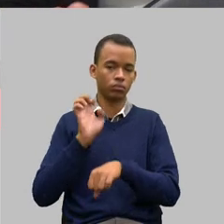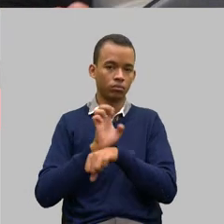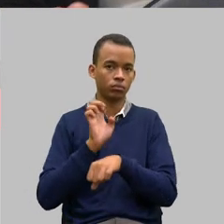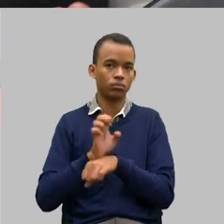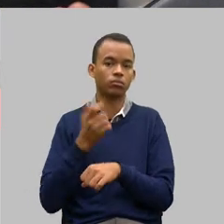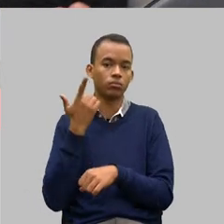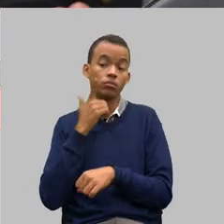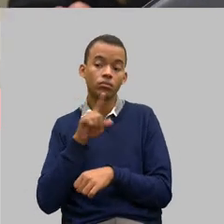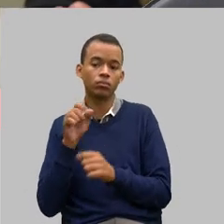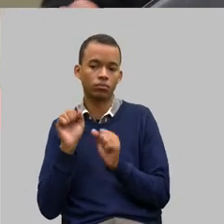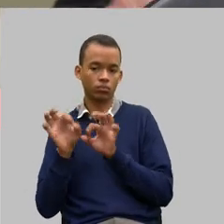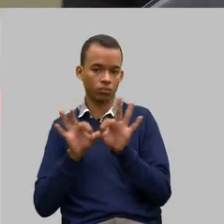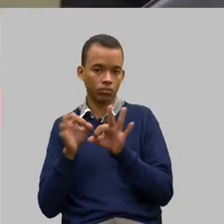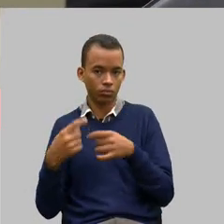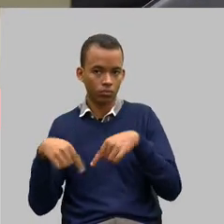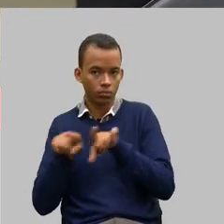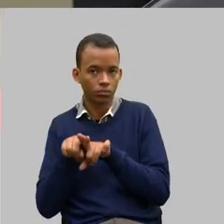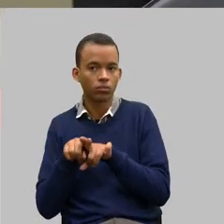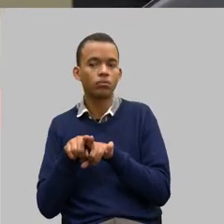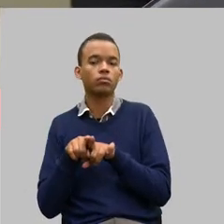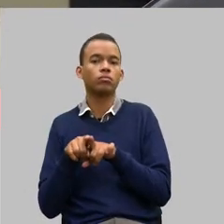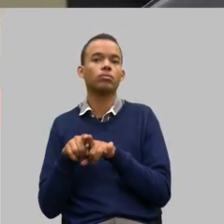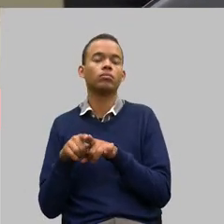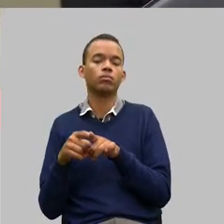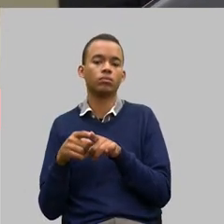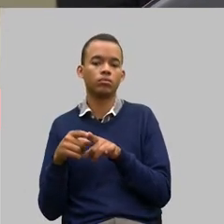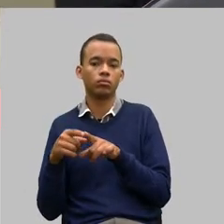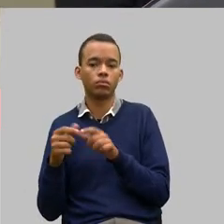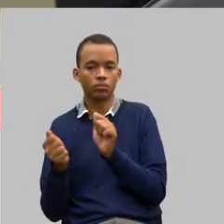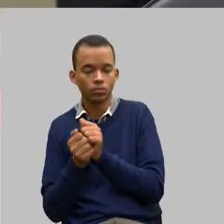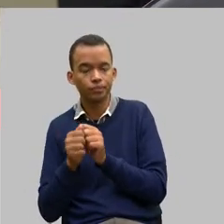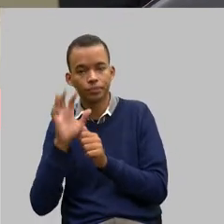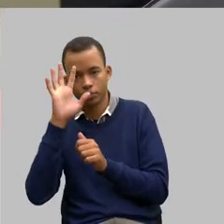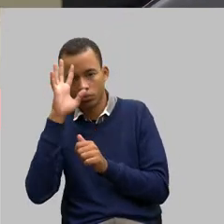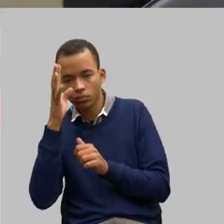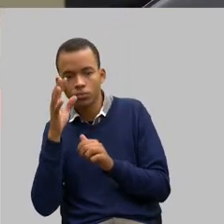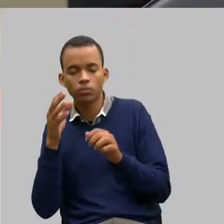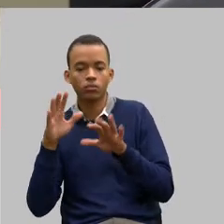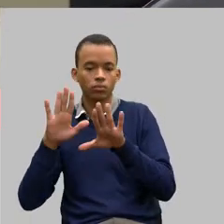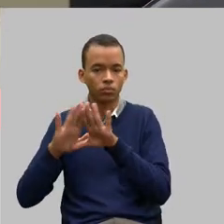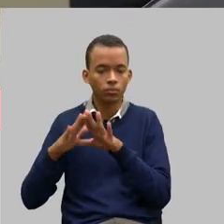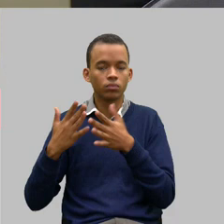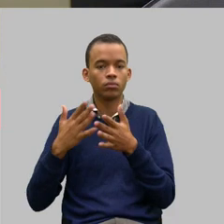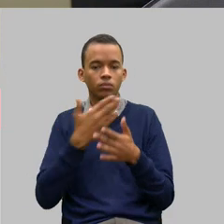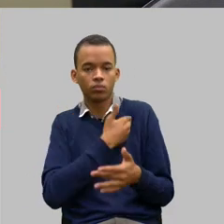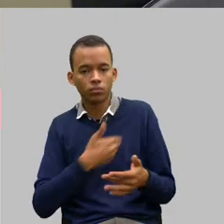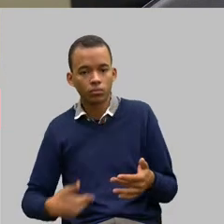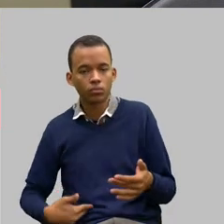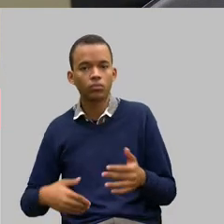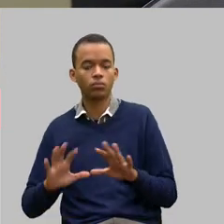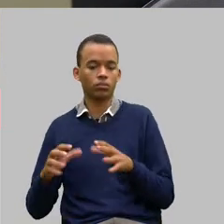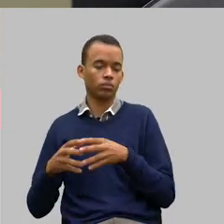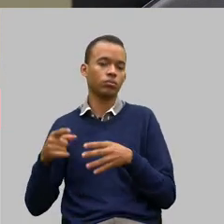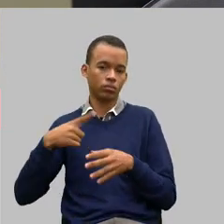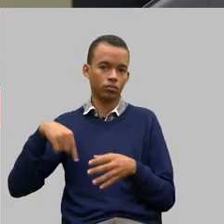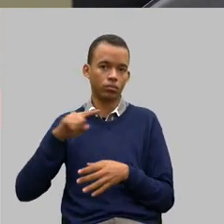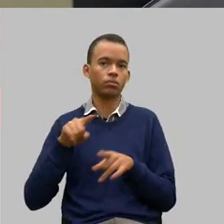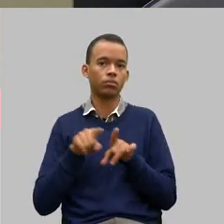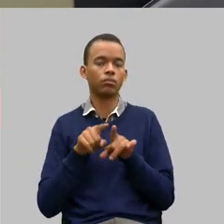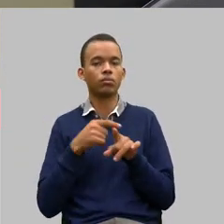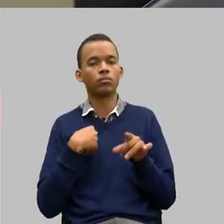uma parceria que a gente pode elaborar em conjunto governo junto de Assembleia da nossa comissão eu aqui cito